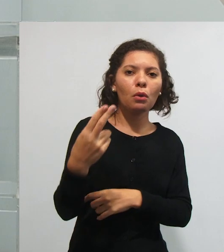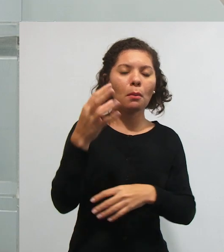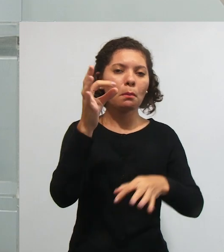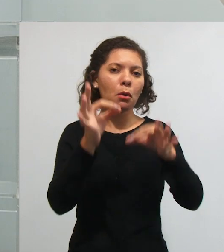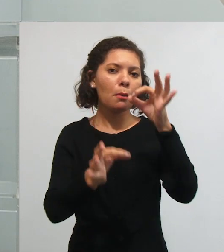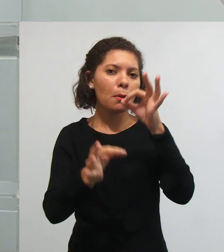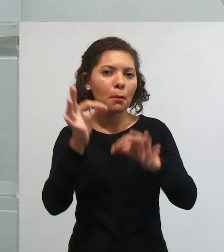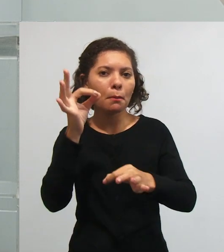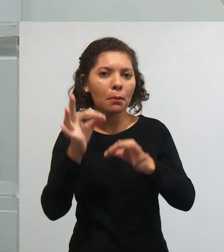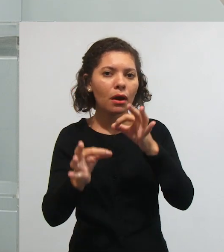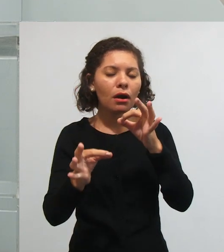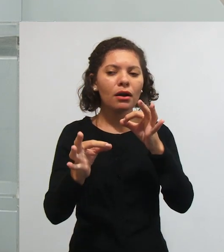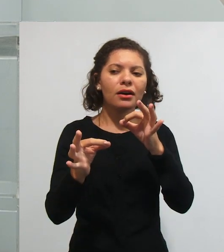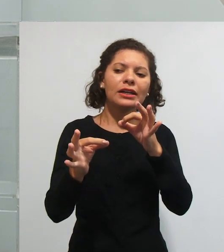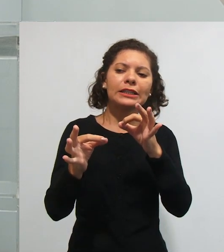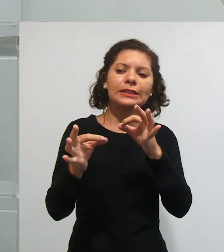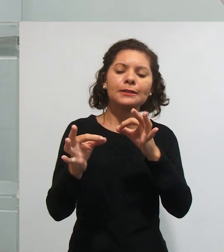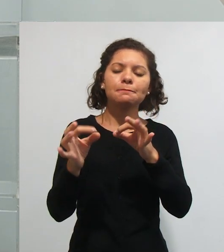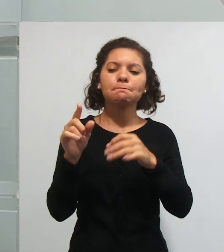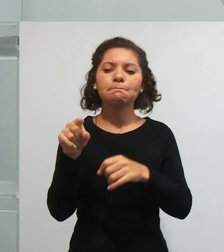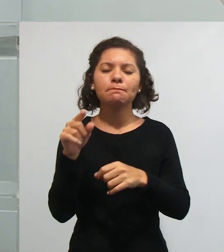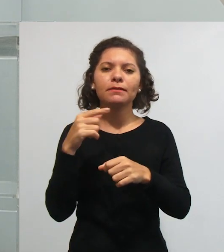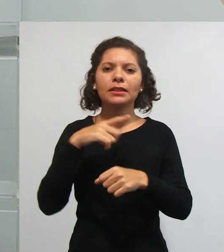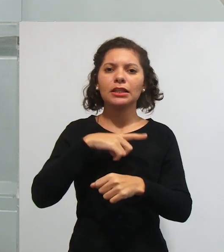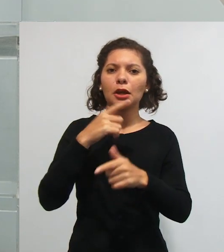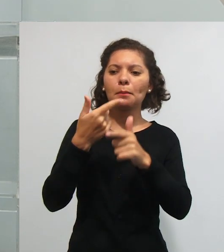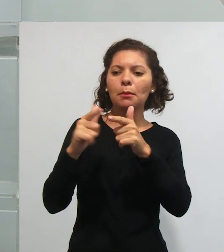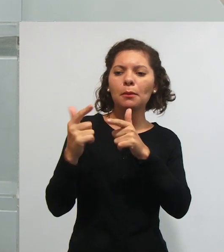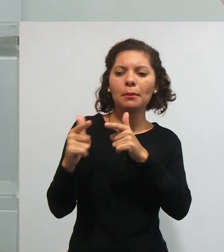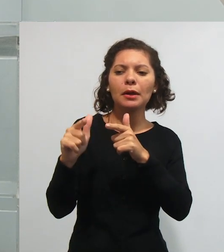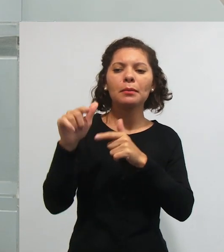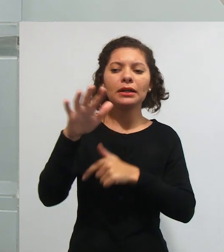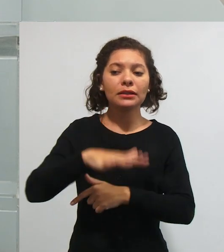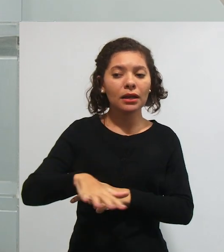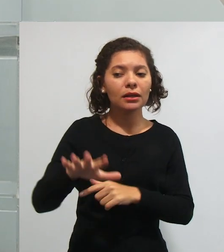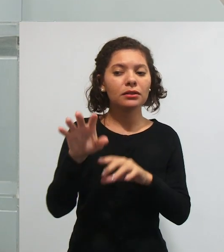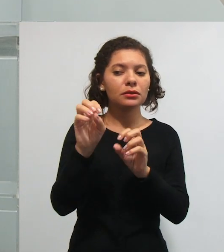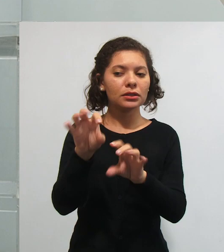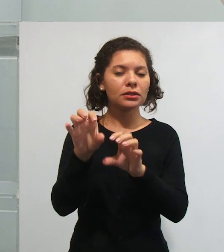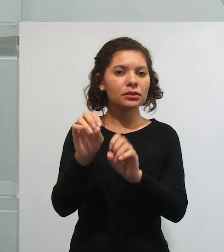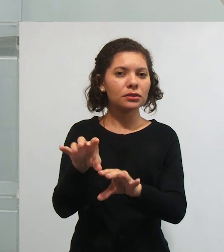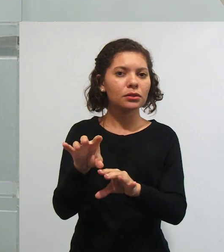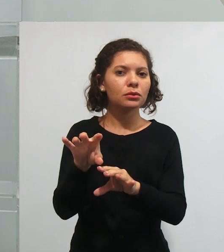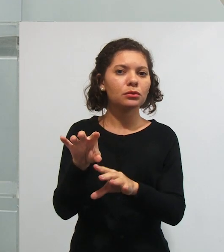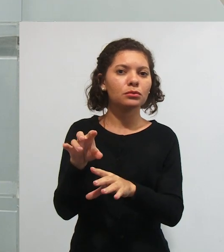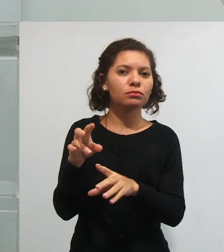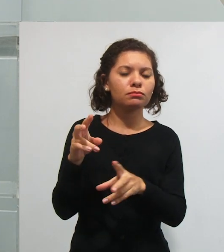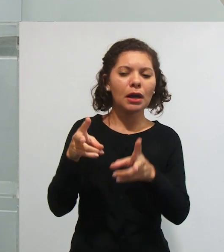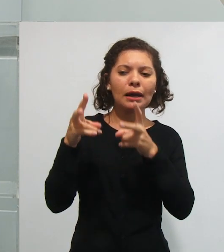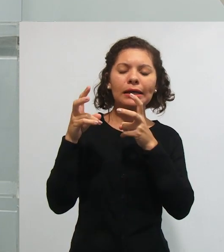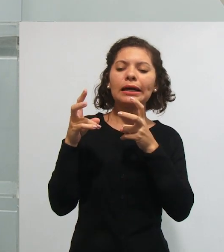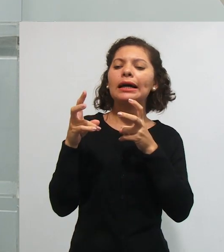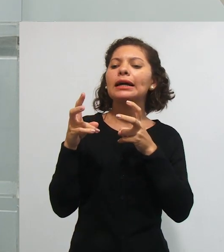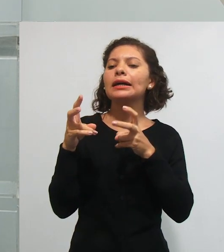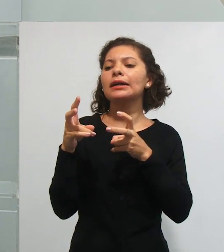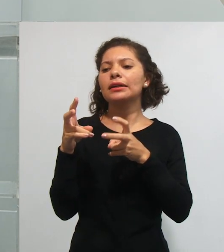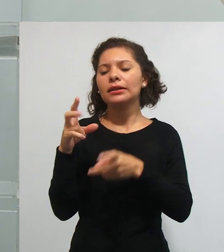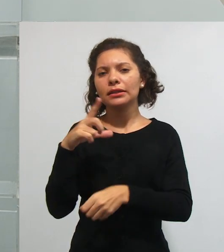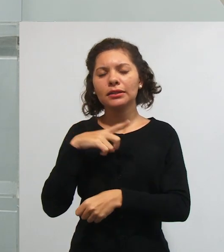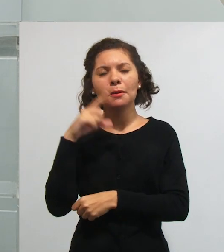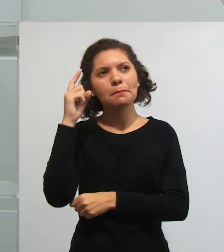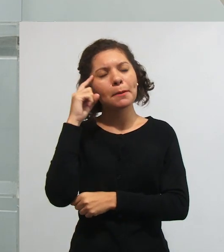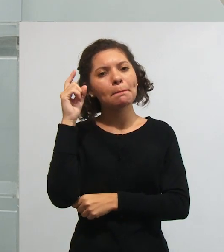uma atuação educacional, e você identifica um problema e você propõe uma solução para esse problema,